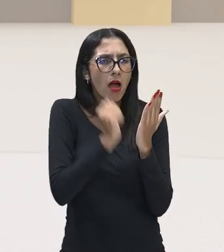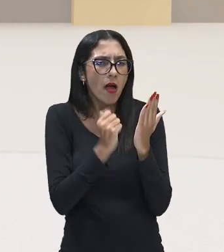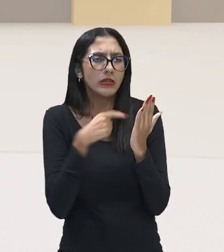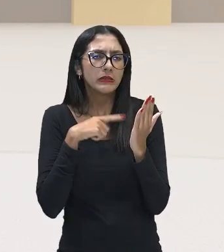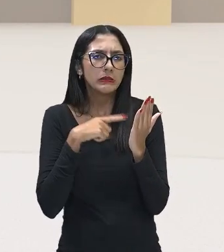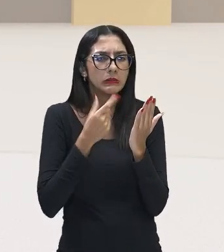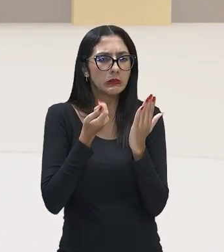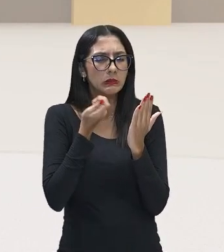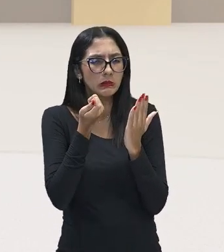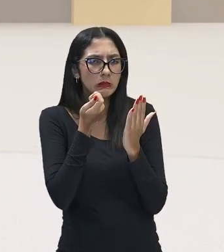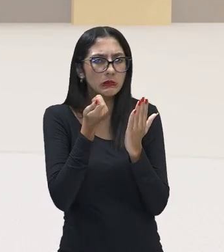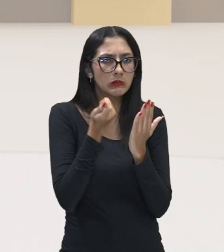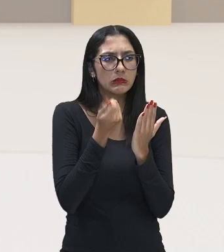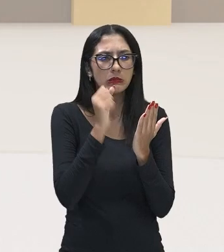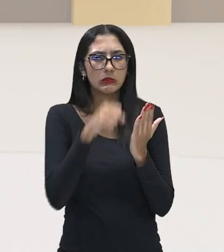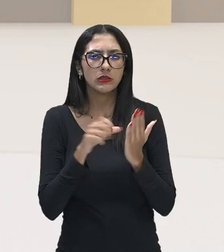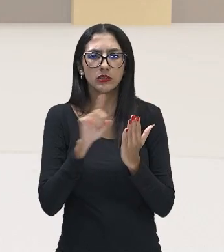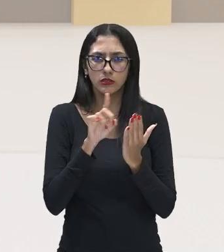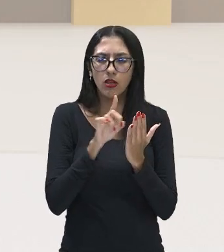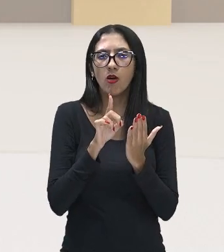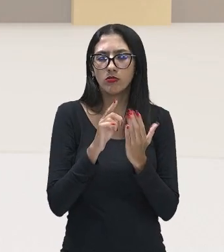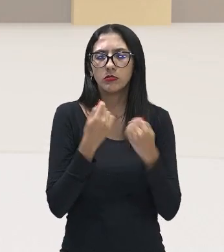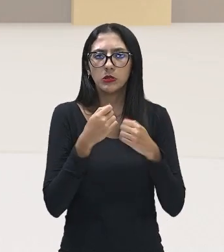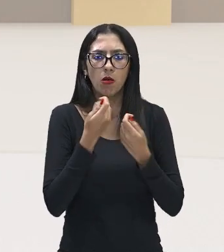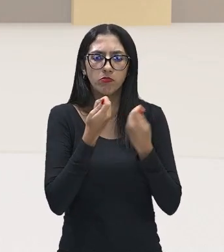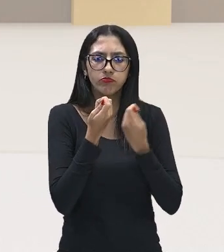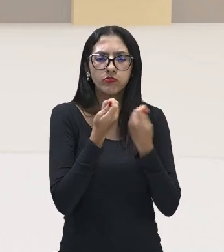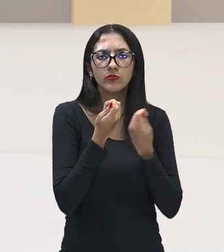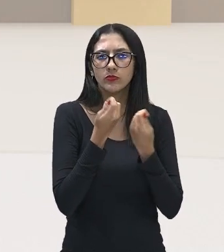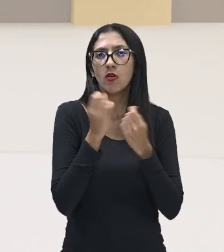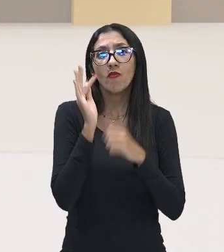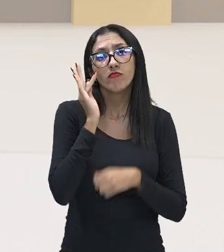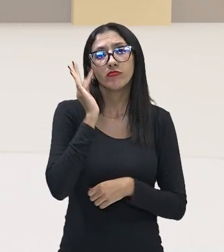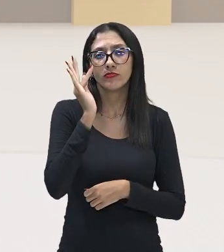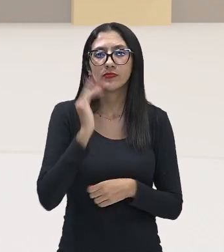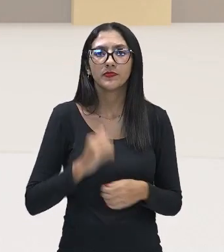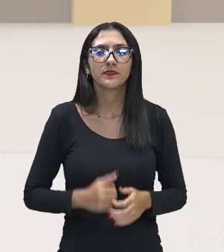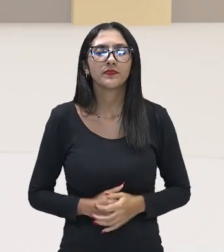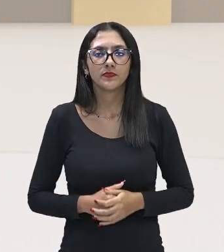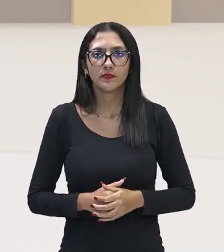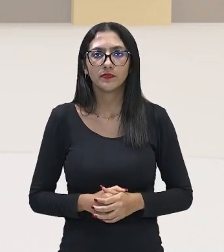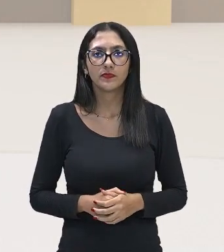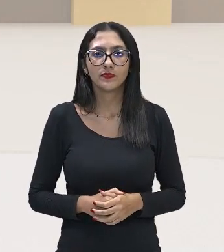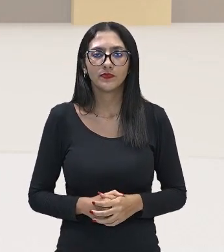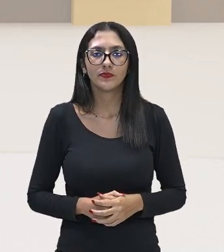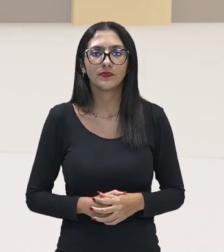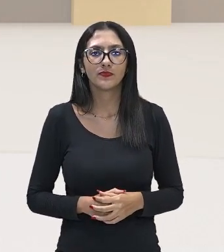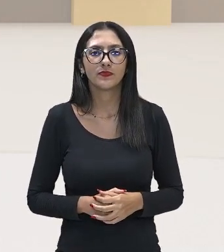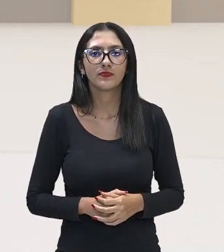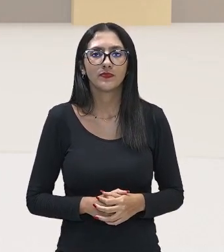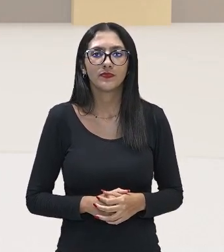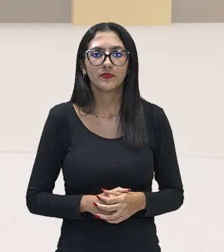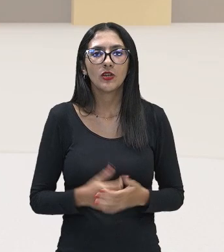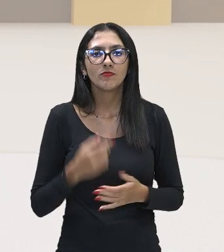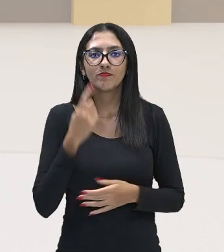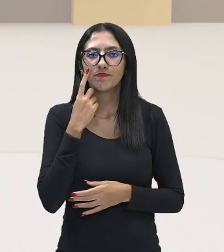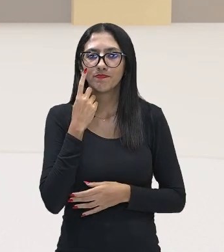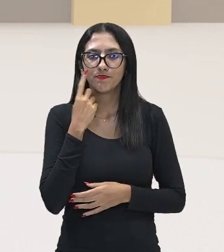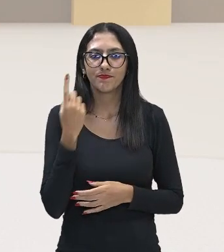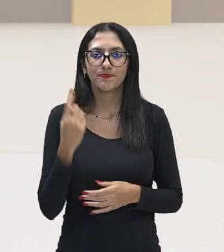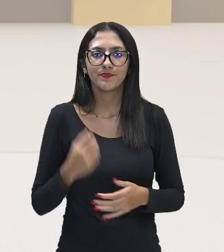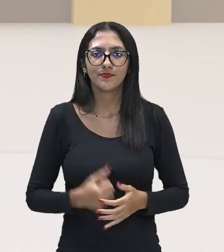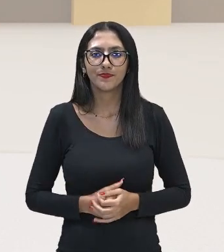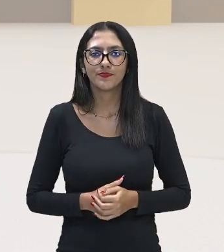ter o poder de compra ou não, se você precisa economizar para gastar futuramente. Isso aí, né? Então, vamos aí acompanhar o texto. Ó.